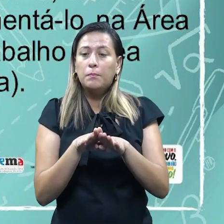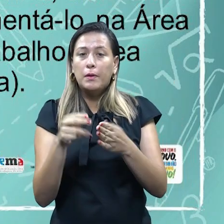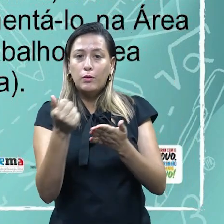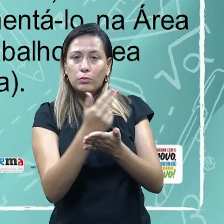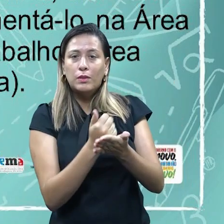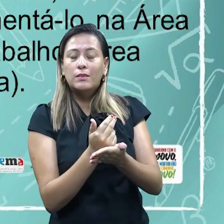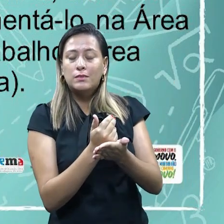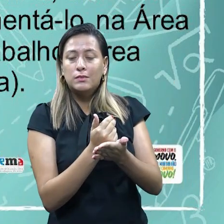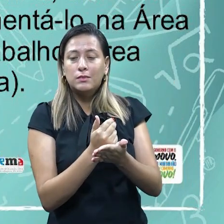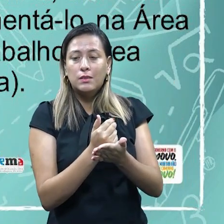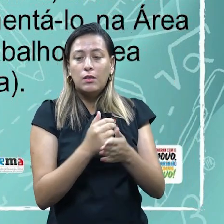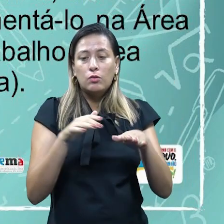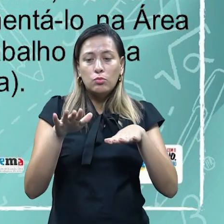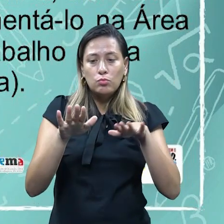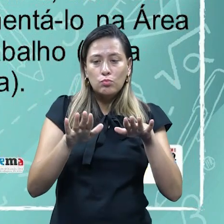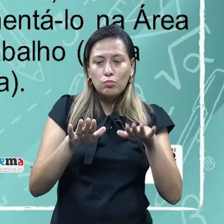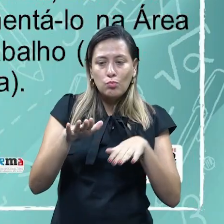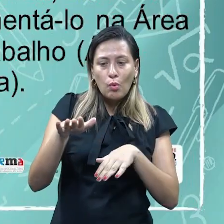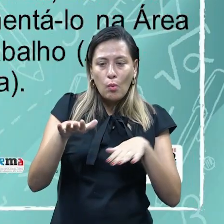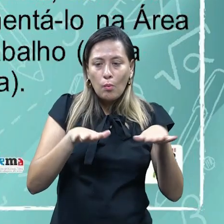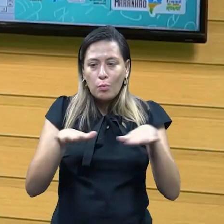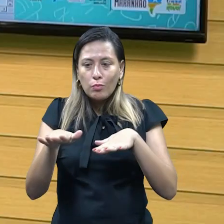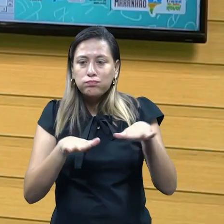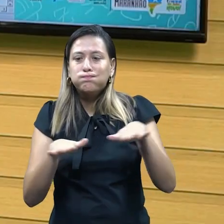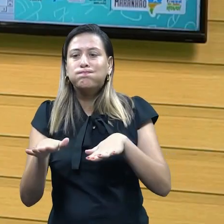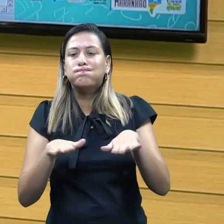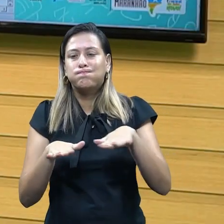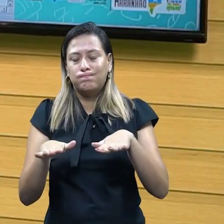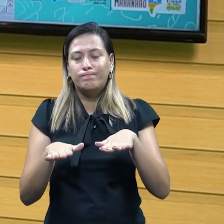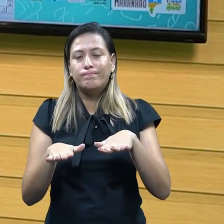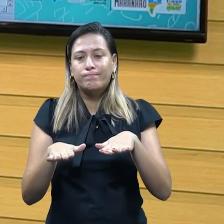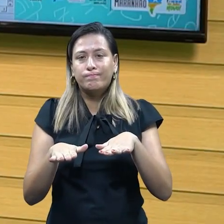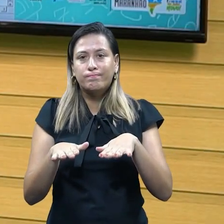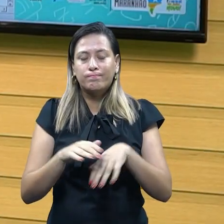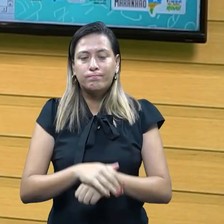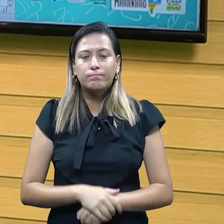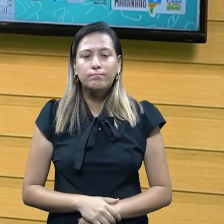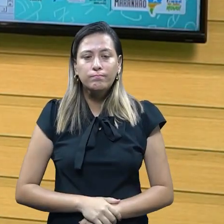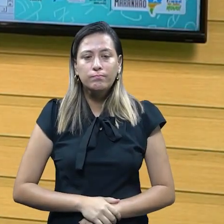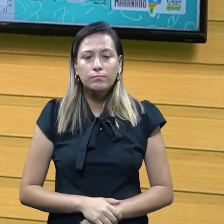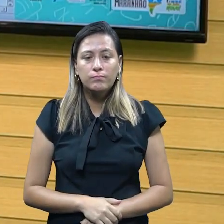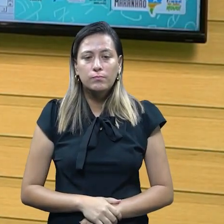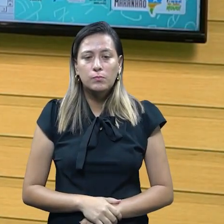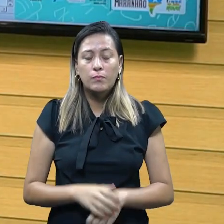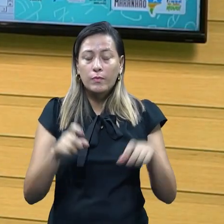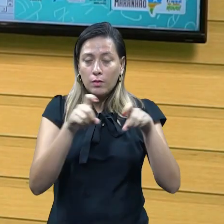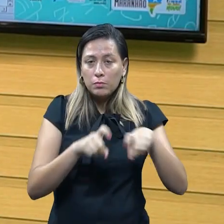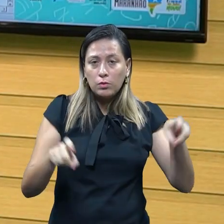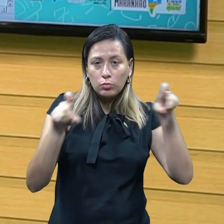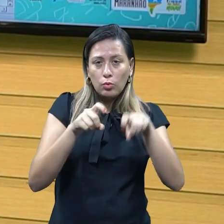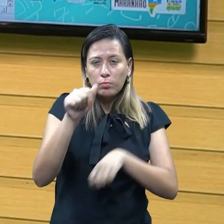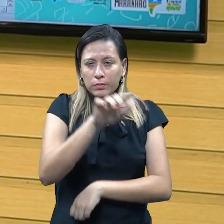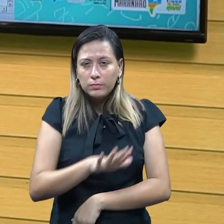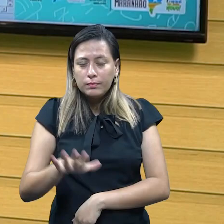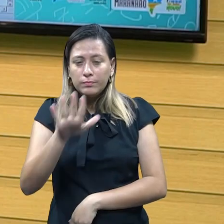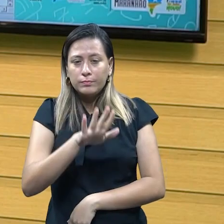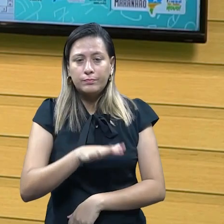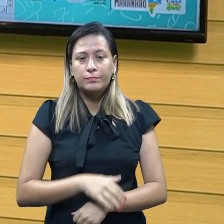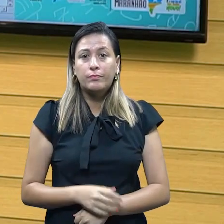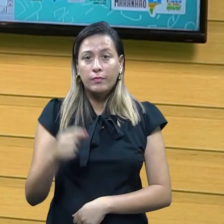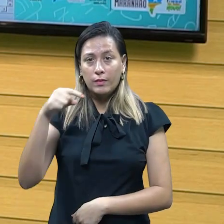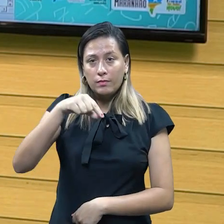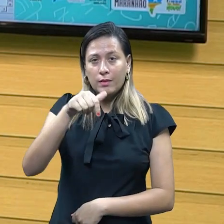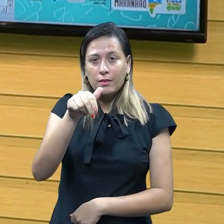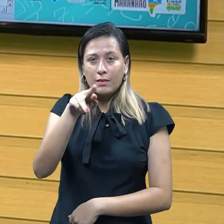área de trabalho, na área gráfica. Aqui, quando nós falarmos ou mencionarmos a área de